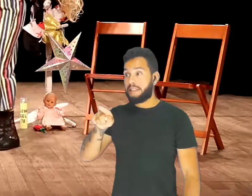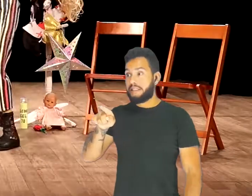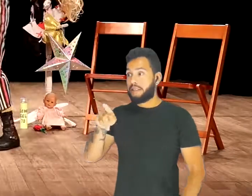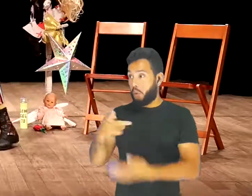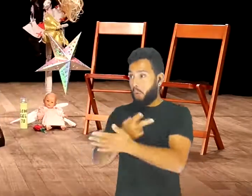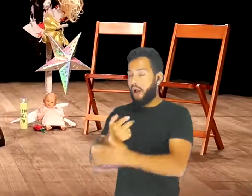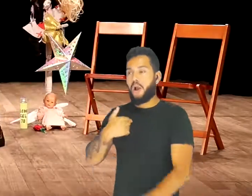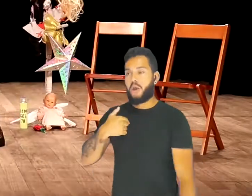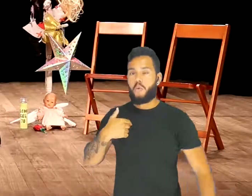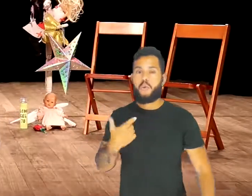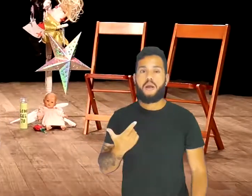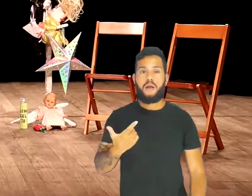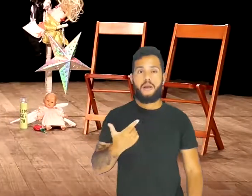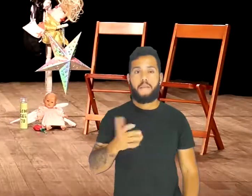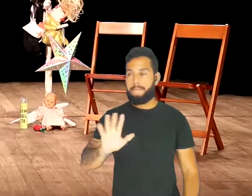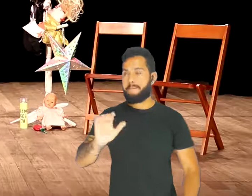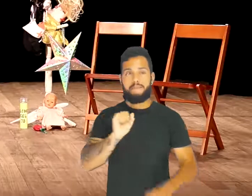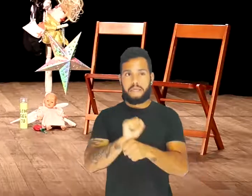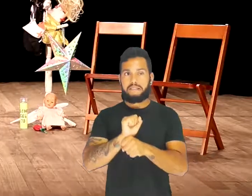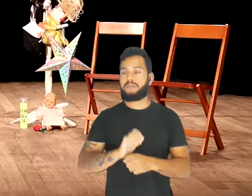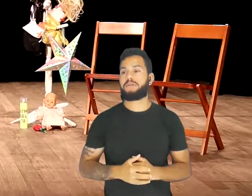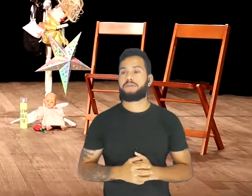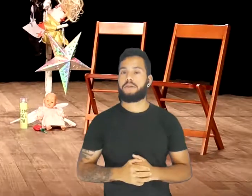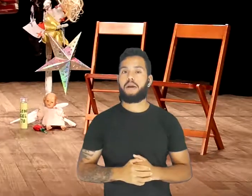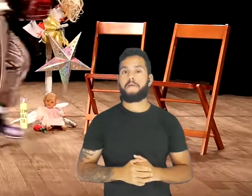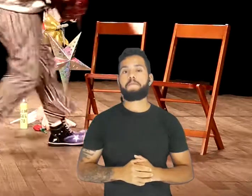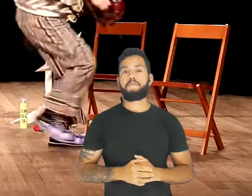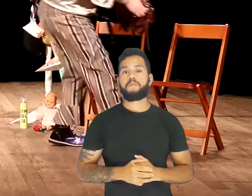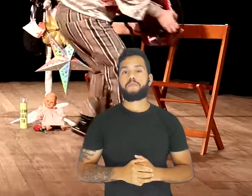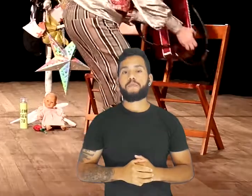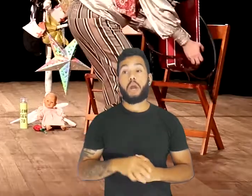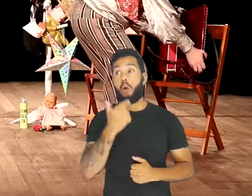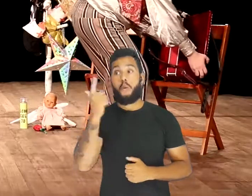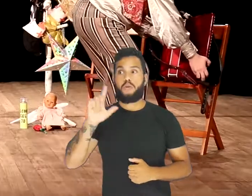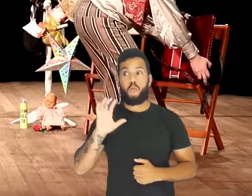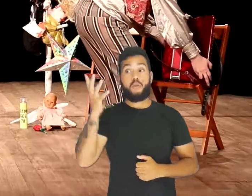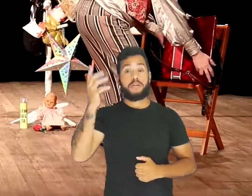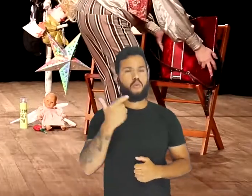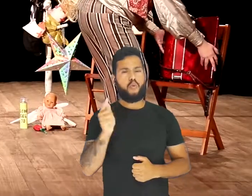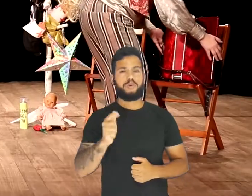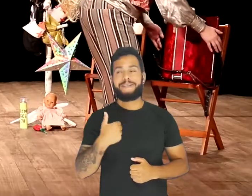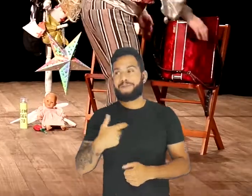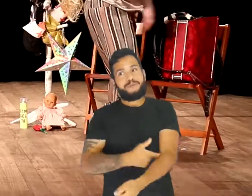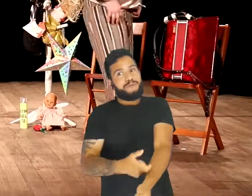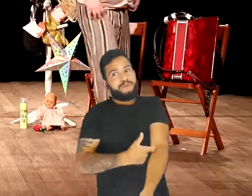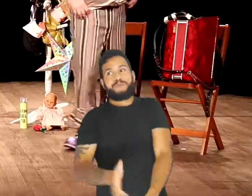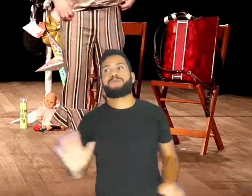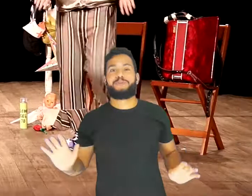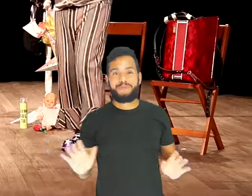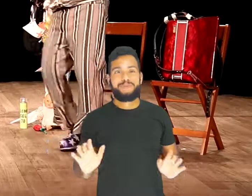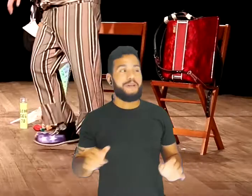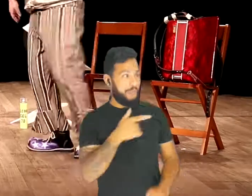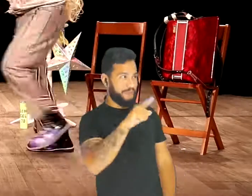Vamos de novo. Ah, tu errou? Agora sou eu que vou. Tá. Deixa eu botar. Tá. Deixa eu botar minha gaita aqui. Ai. Outra situação. Eu digo alguma coisa? Tô